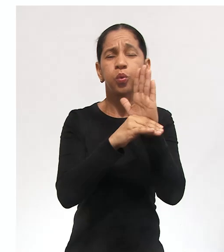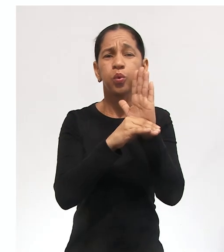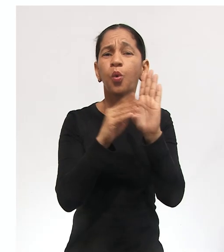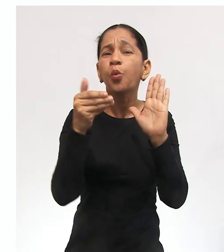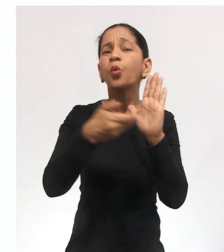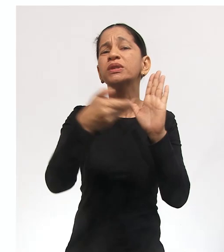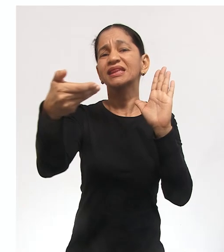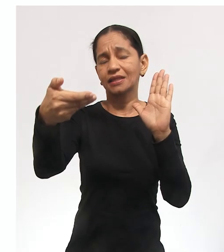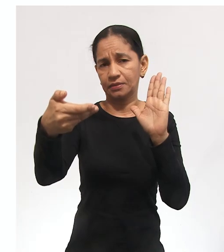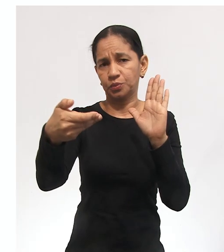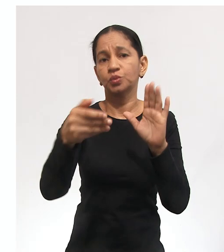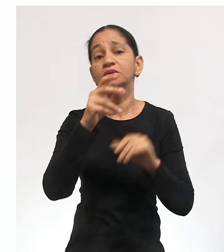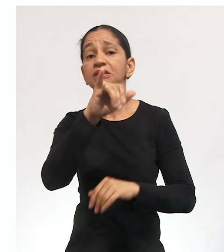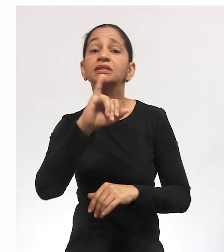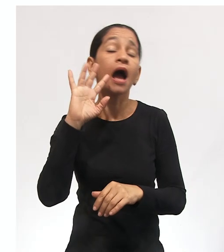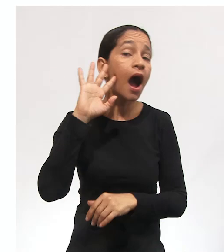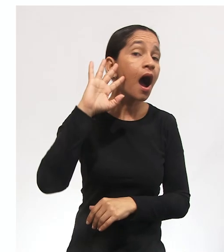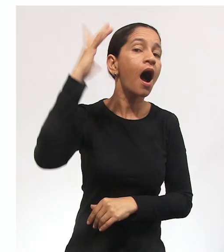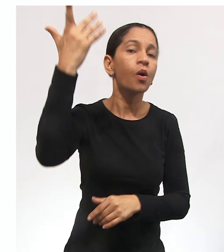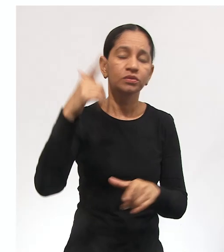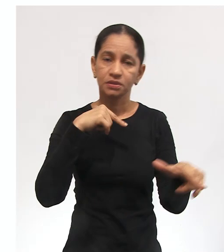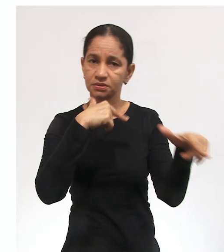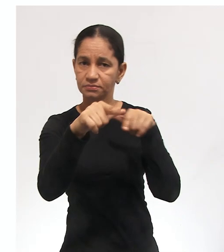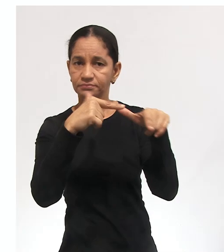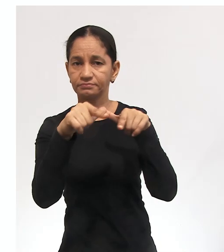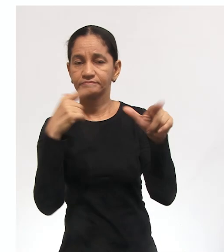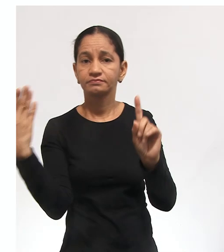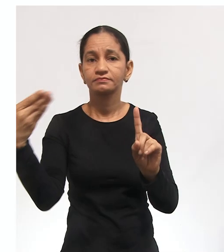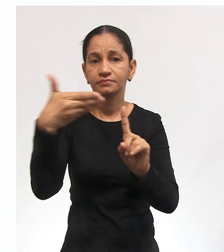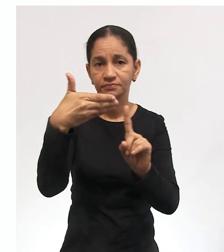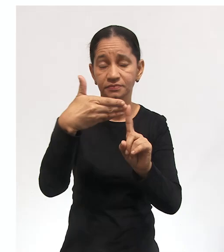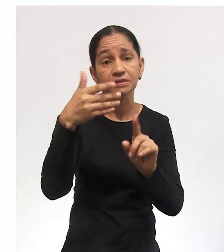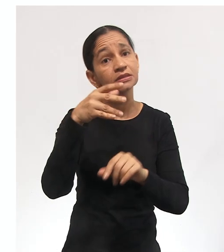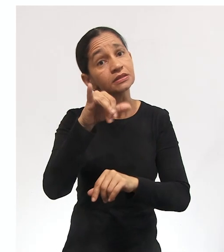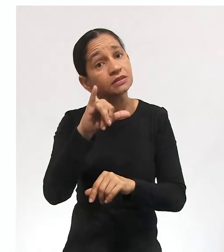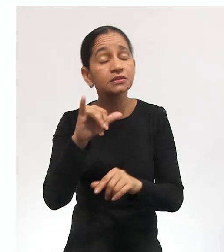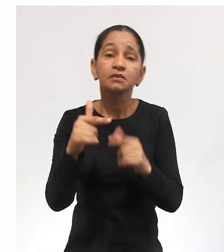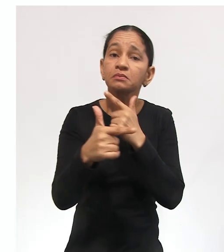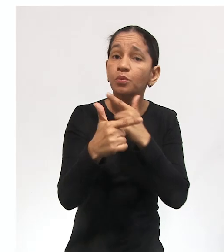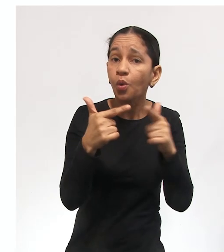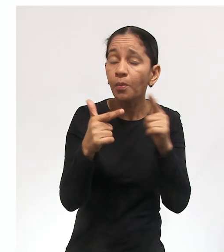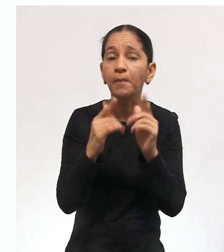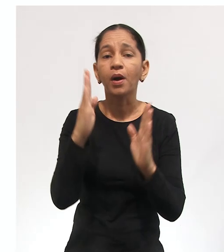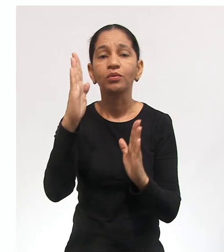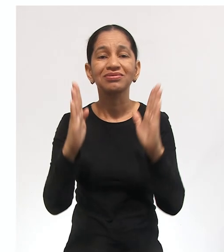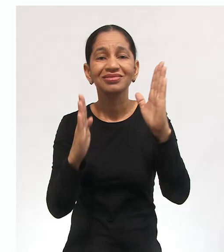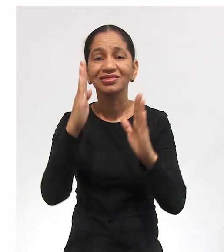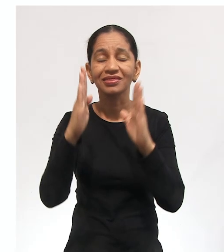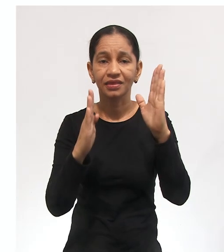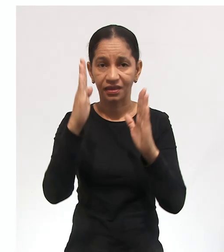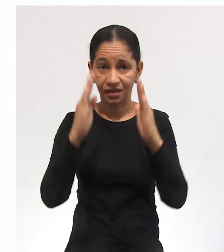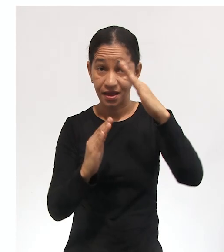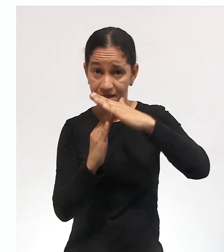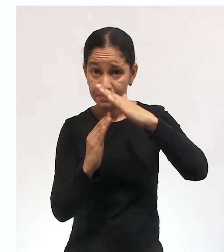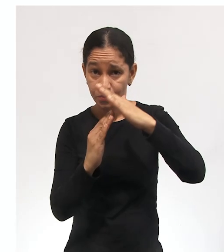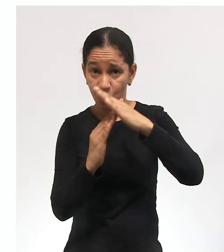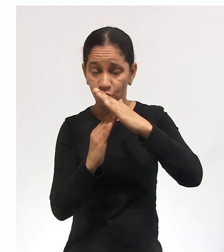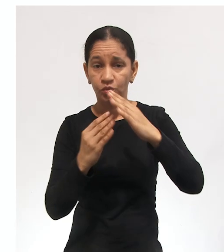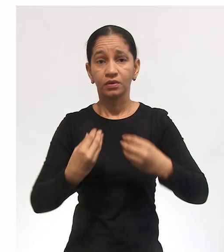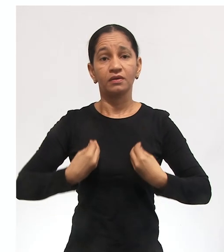subsidiariamente pelas obrigações trabalhistas da sociedade relativas ao período em que